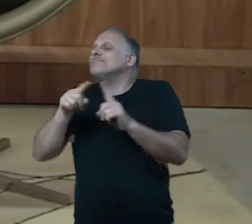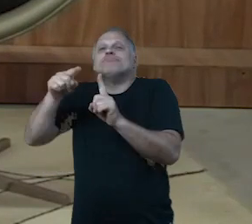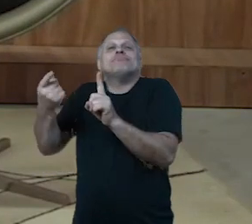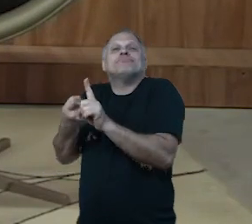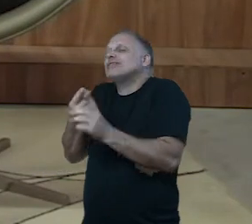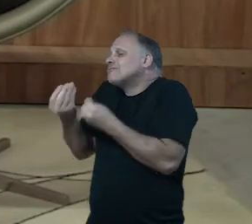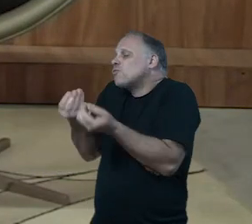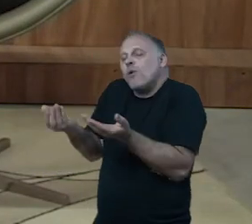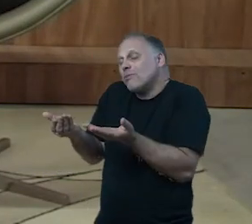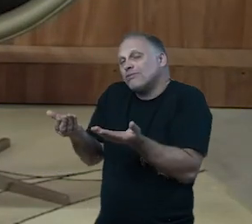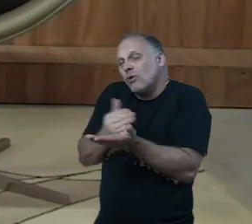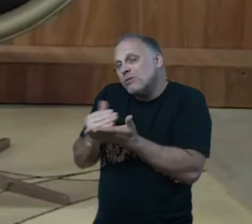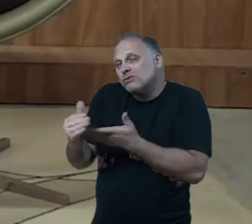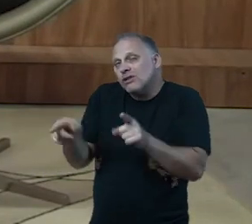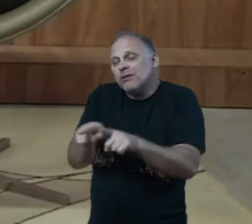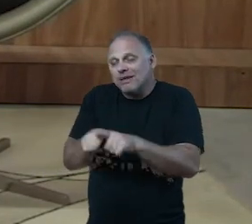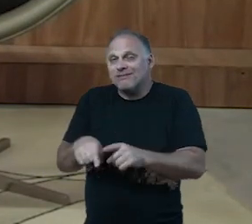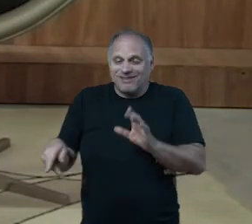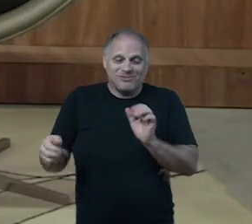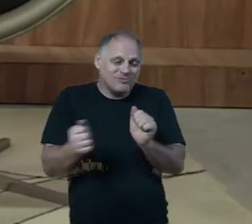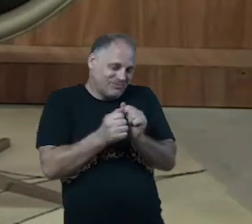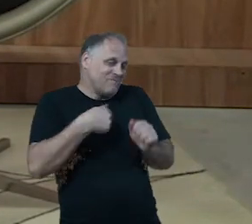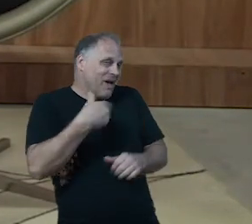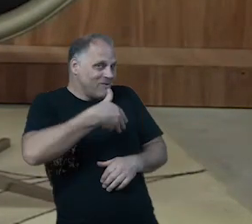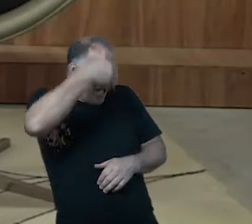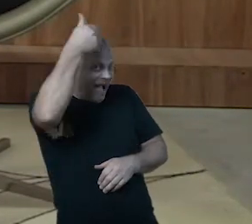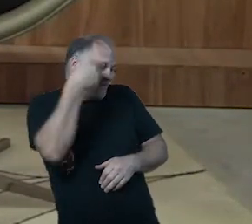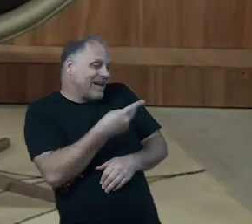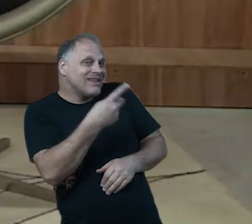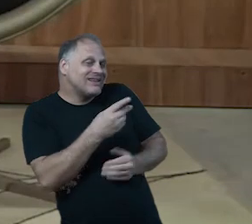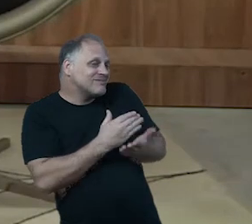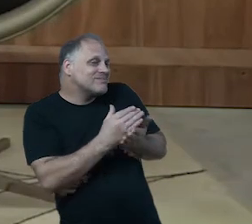como é que começou? Foi esses trabalhos Foi. Com os afiliados? Isso,